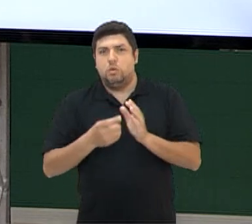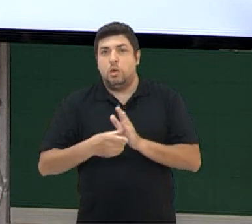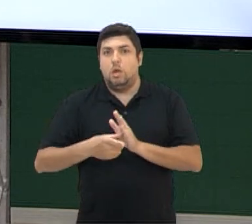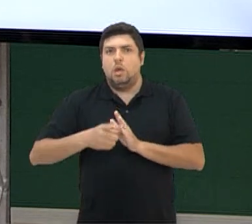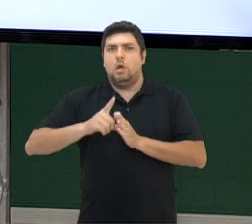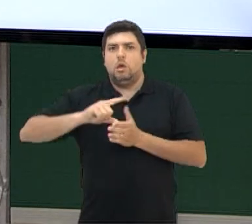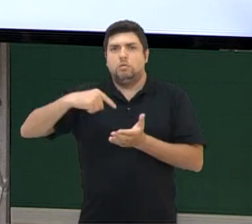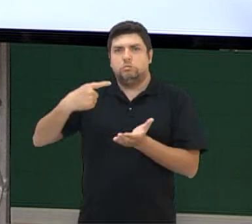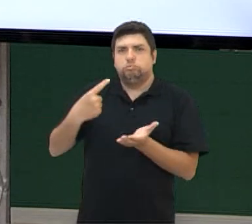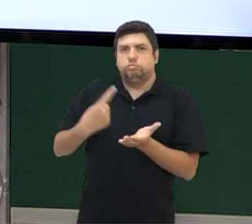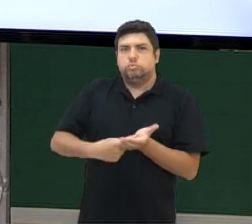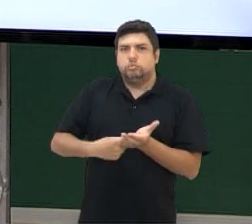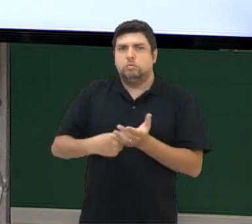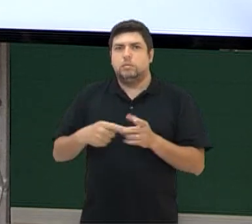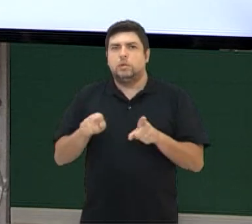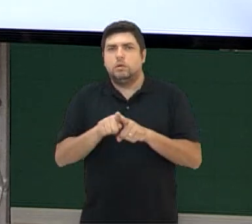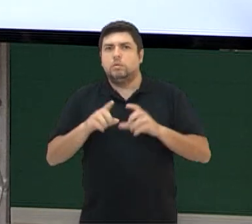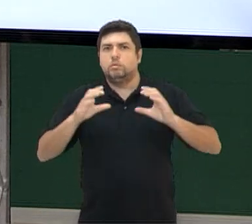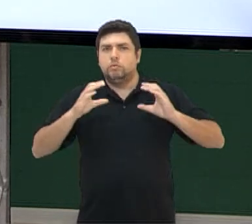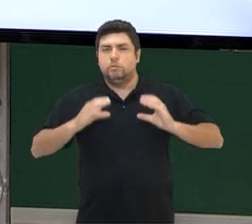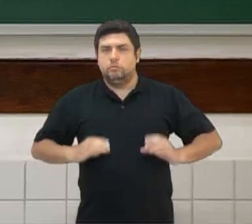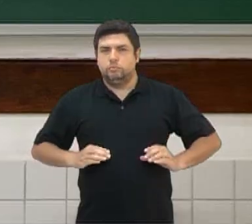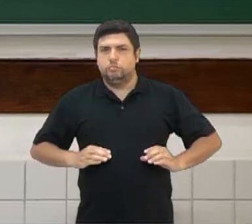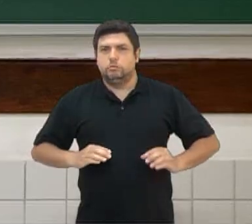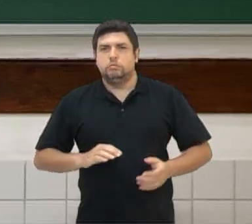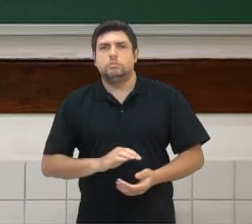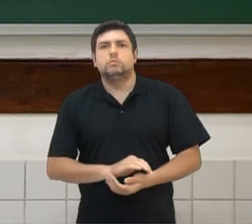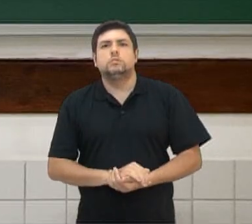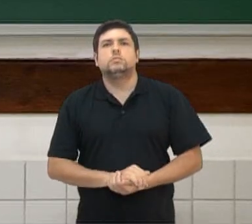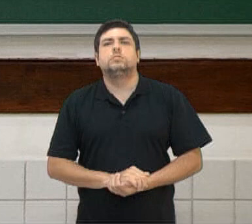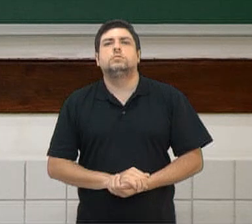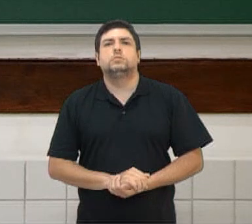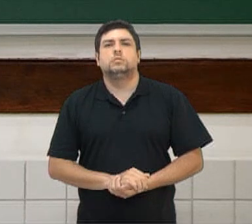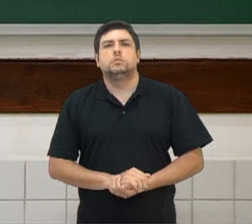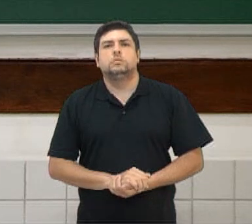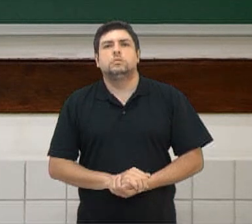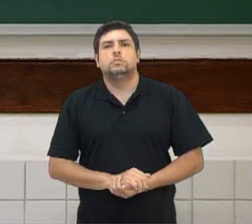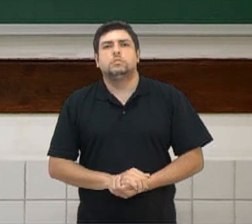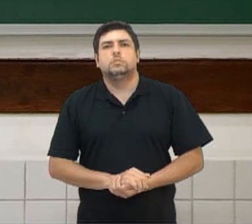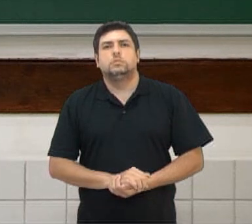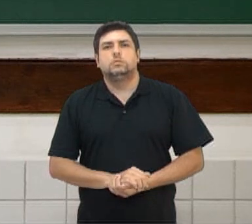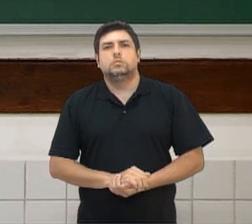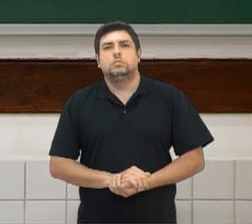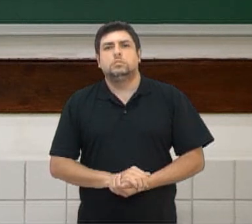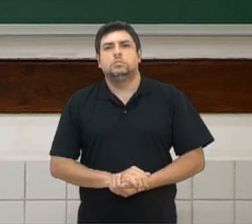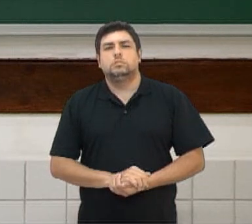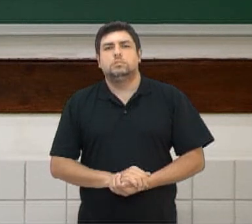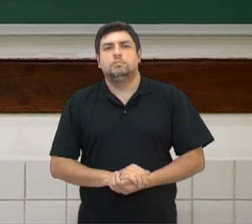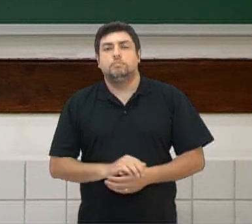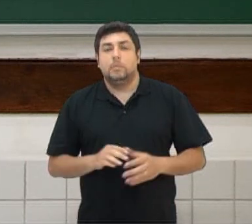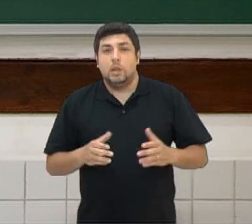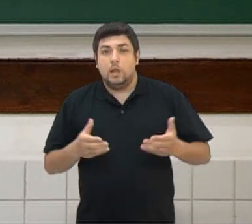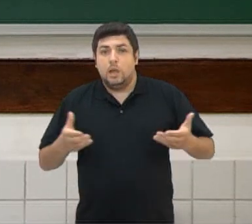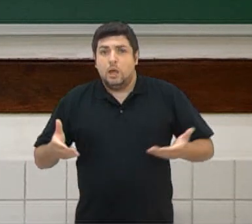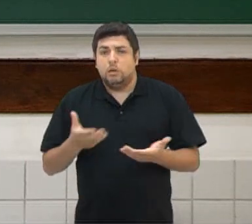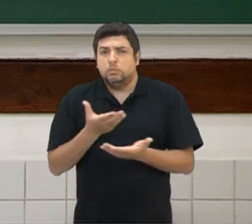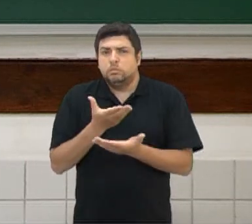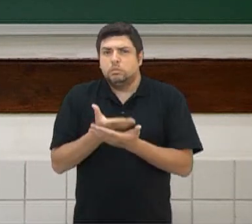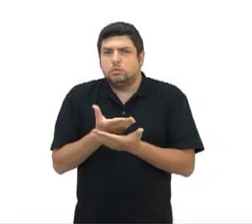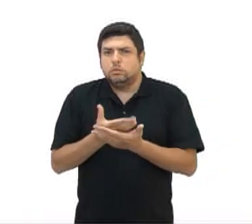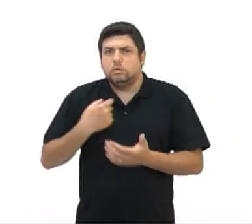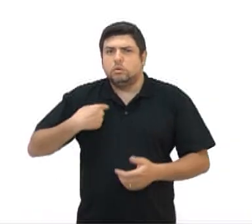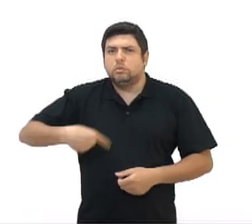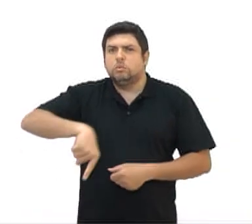e modelos de conduta. Maravilha? Chega lá, aluno. Nesta aula, então,